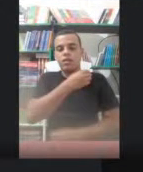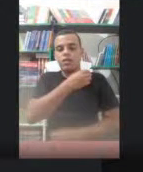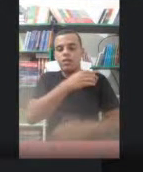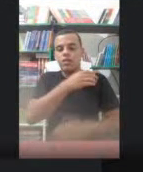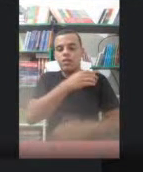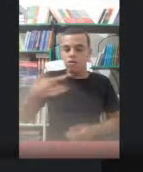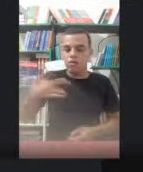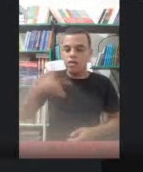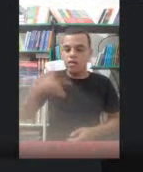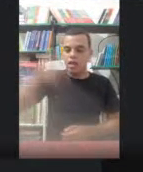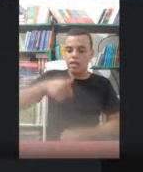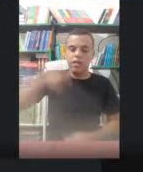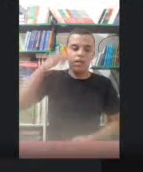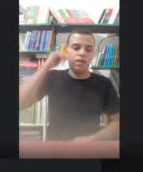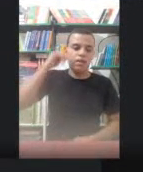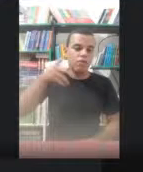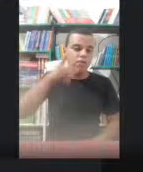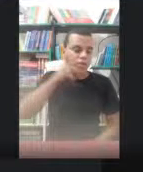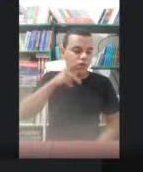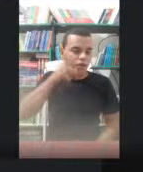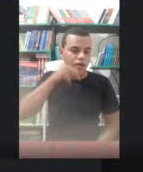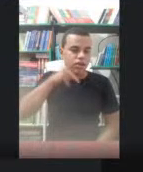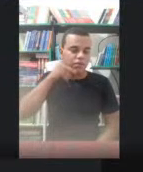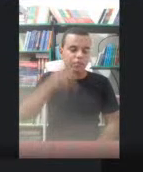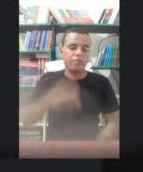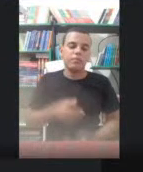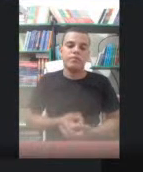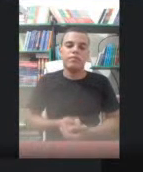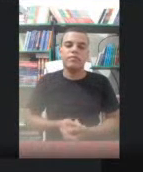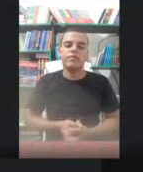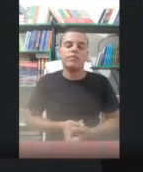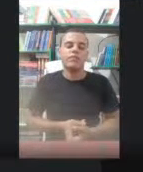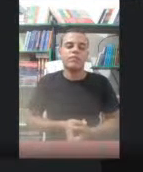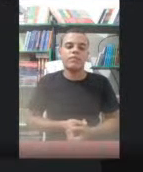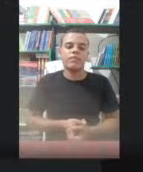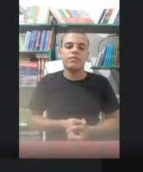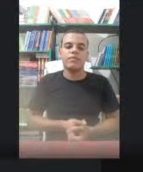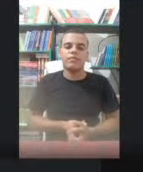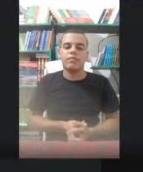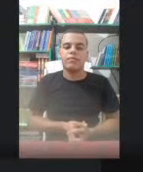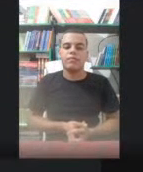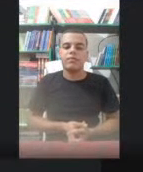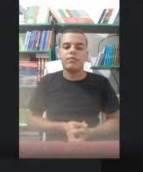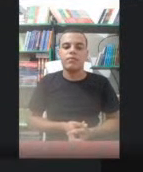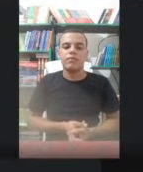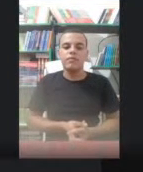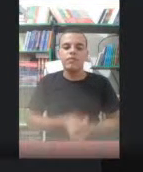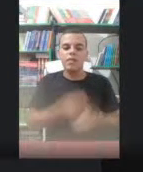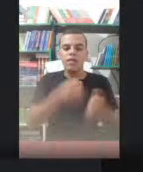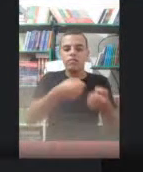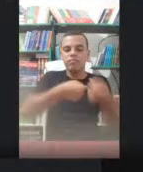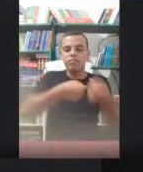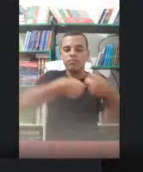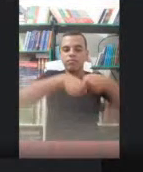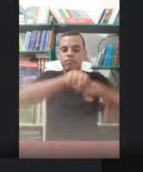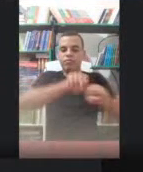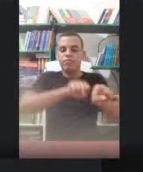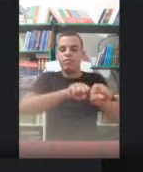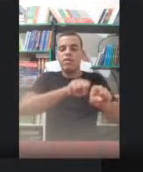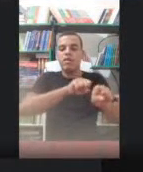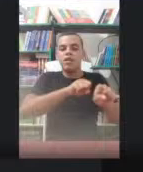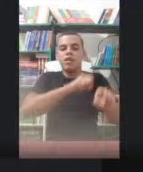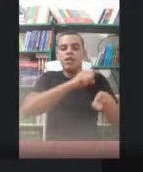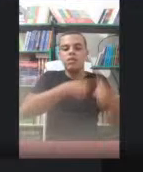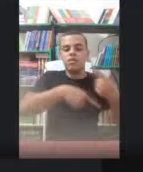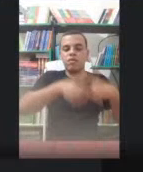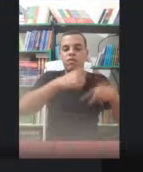João Pessoa, né? E aí um desdobramento, vamos dizer assim, desses processos de qualificação, que não é